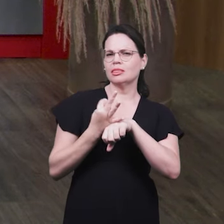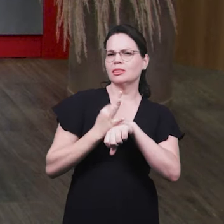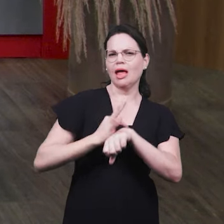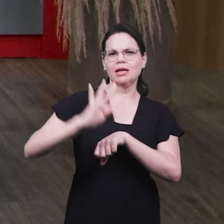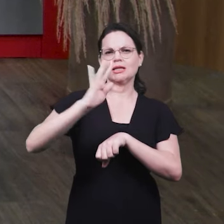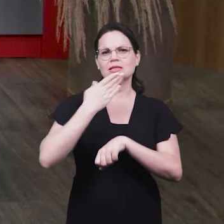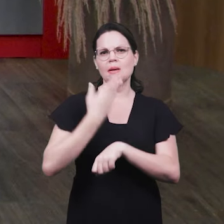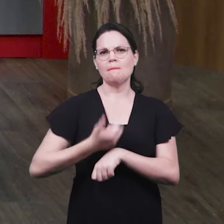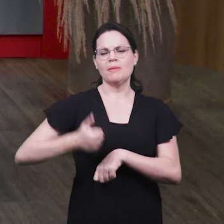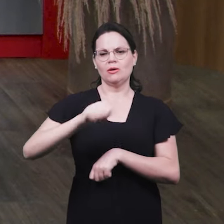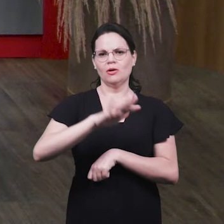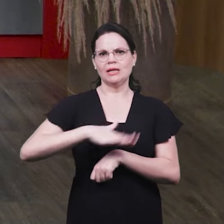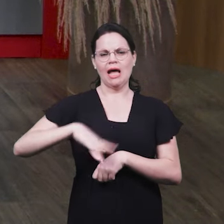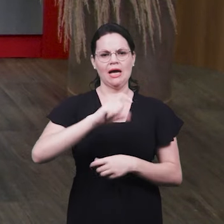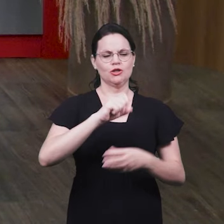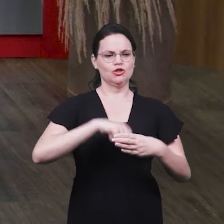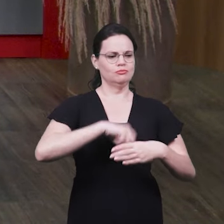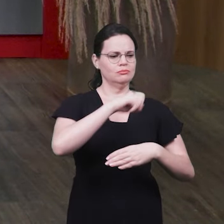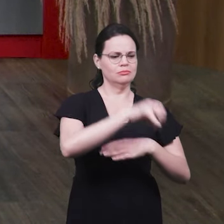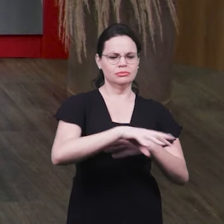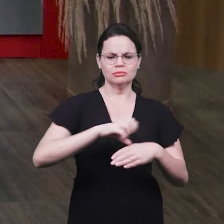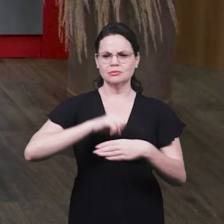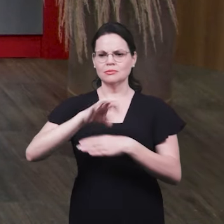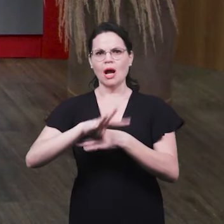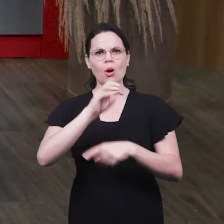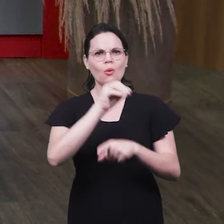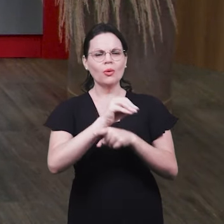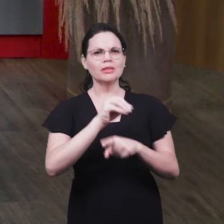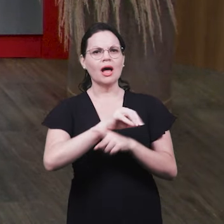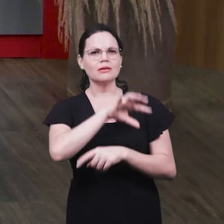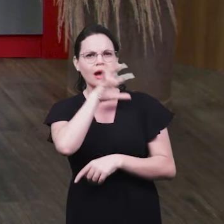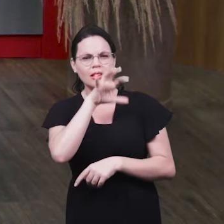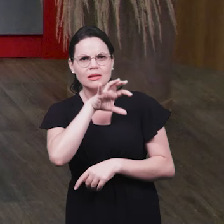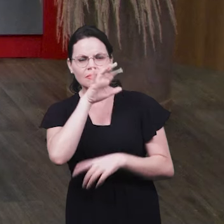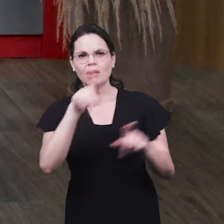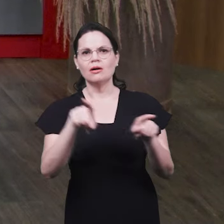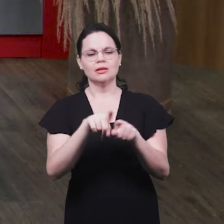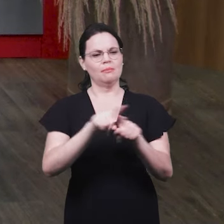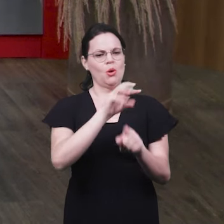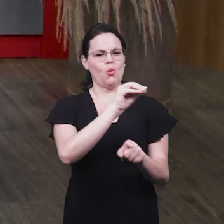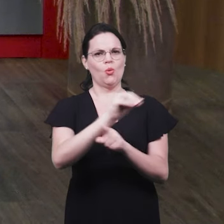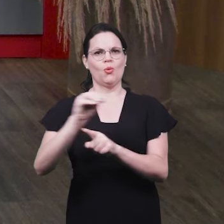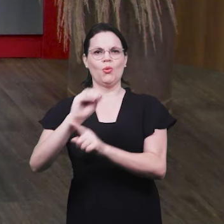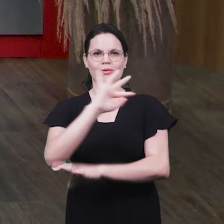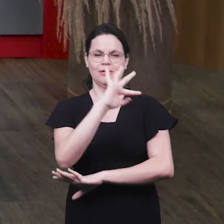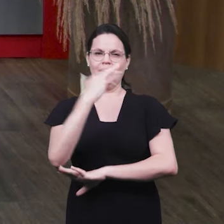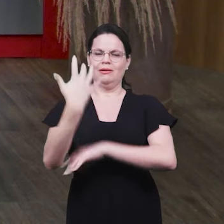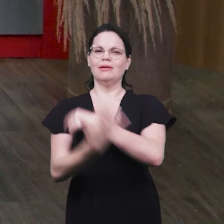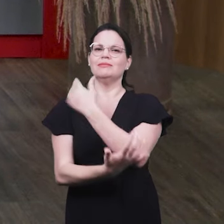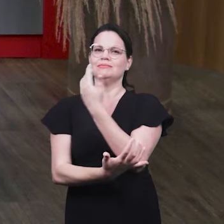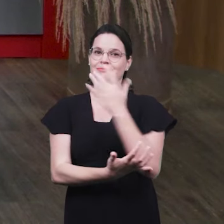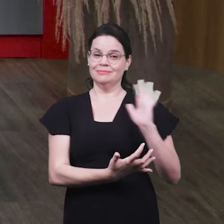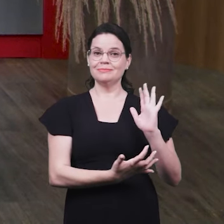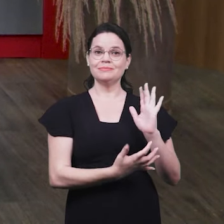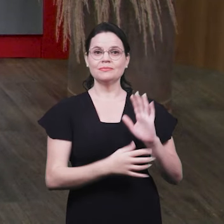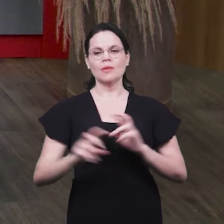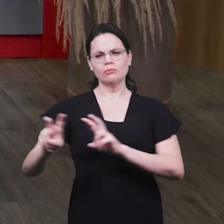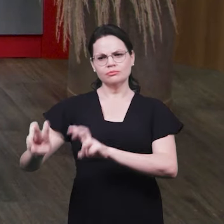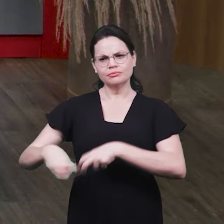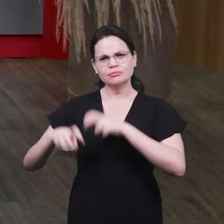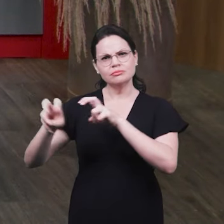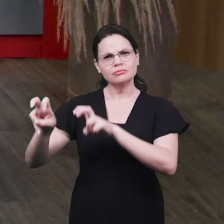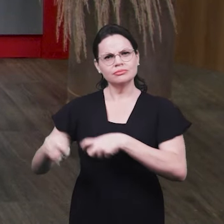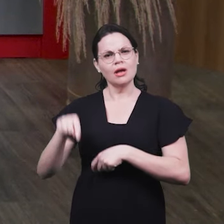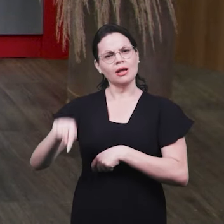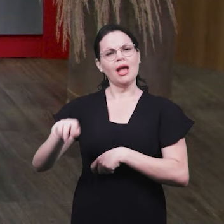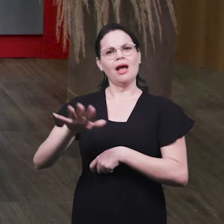as técnicas mais eficientes do cultivo, cuidado com os animais e também preservação do meio ambiente.